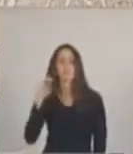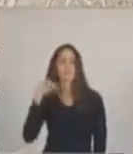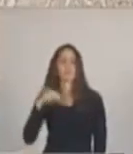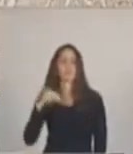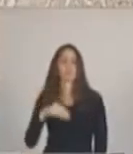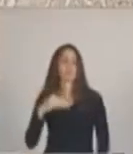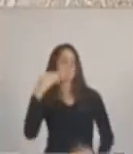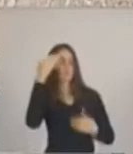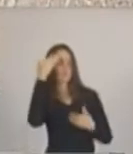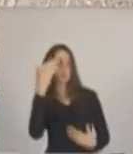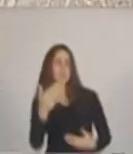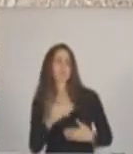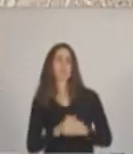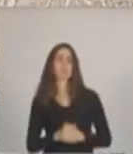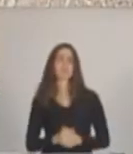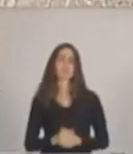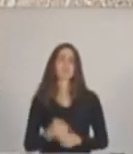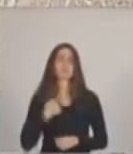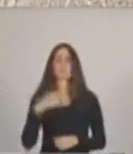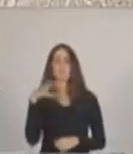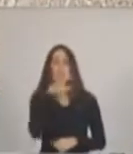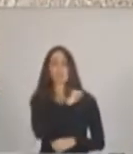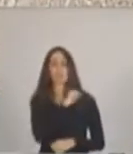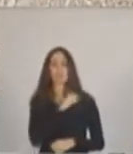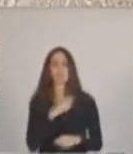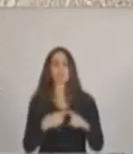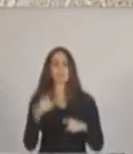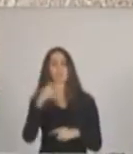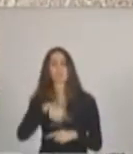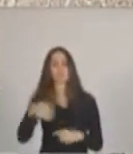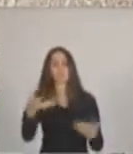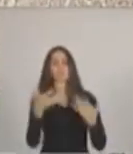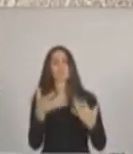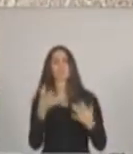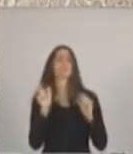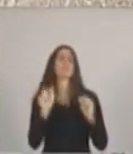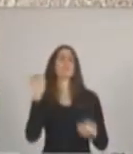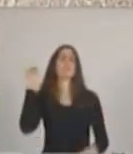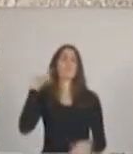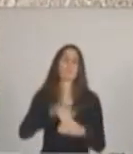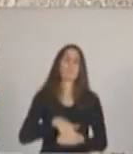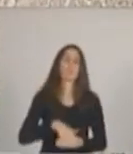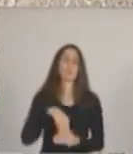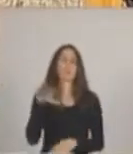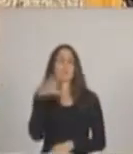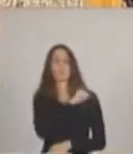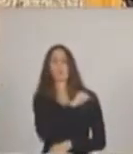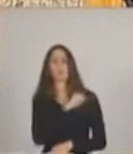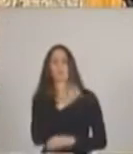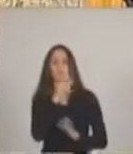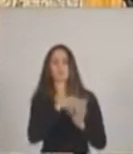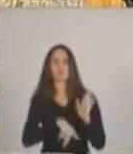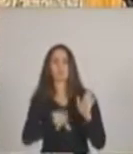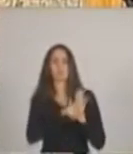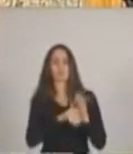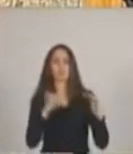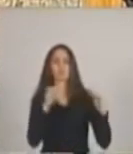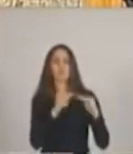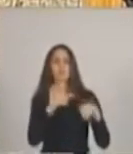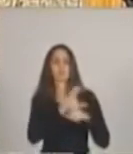Obrigada, deputado Gandini. Eu vou ser breve, porque o interesse de todos nós é votarmos essa matéria pela